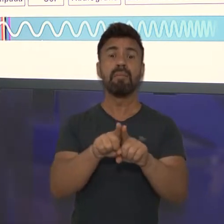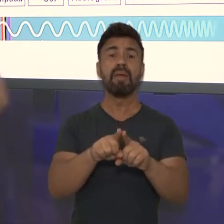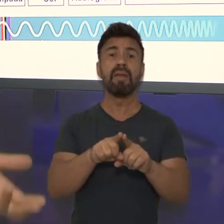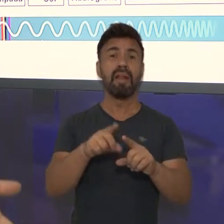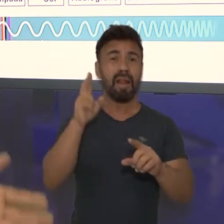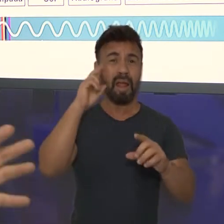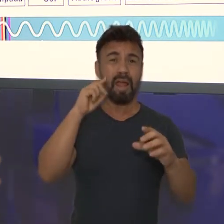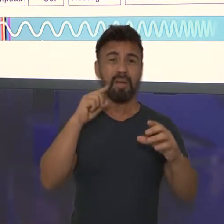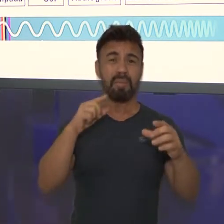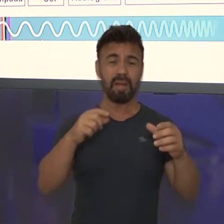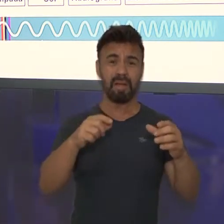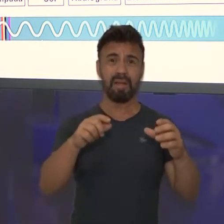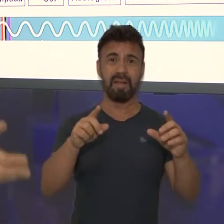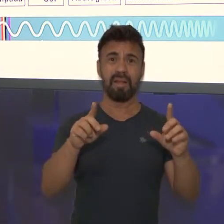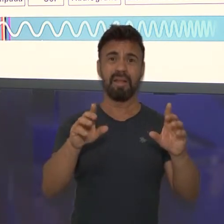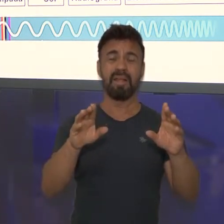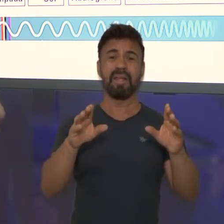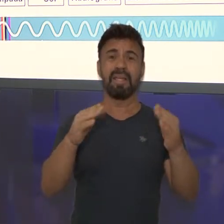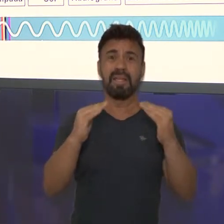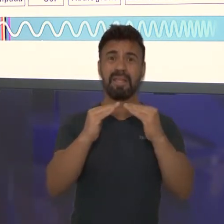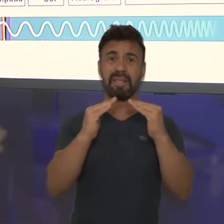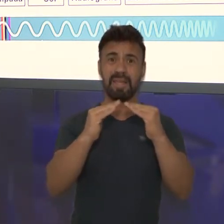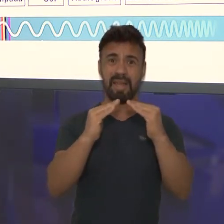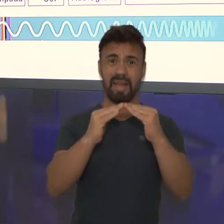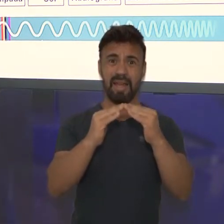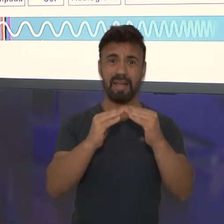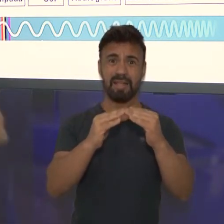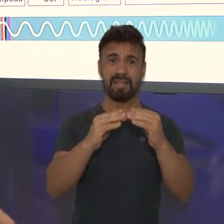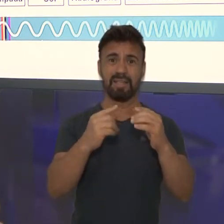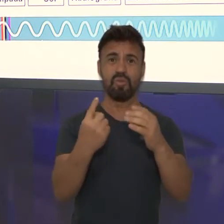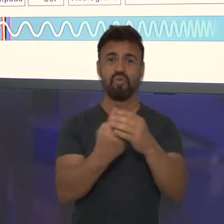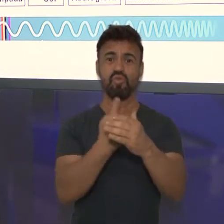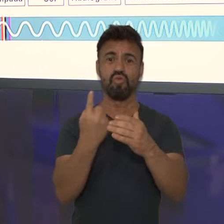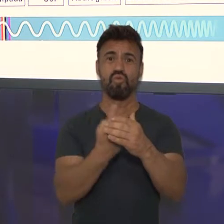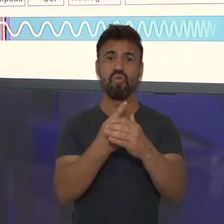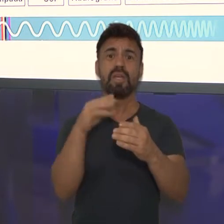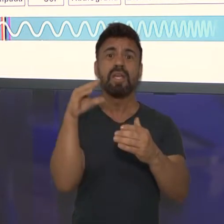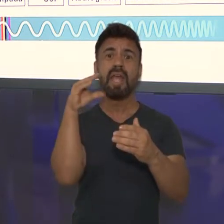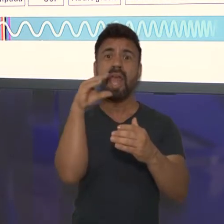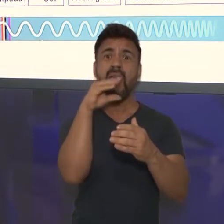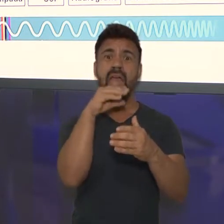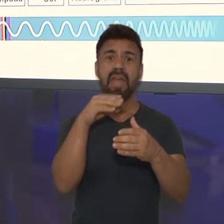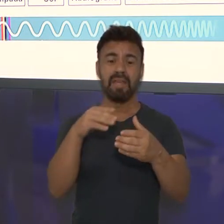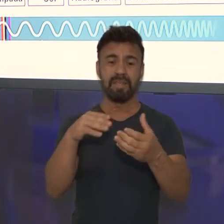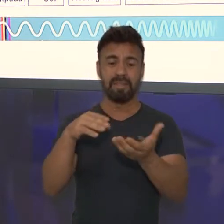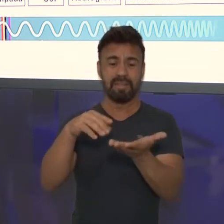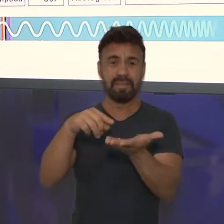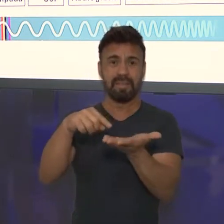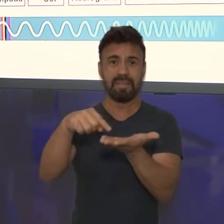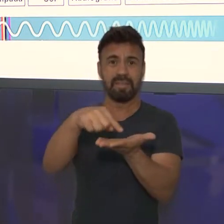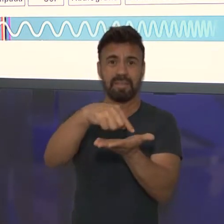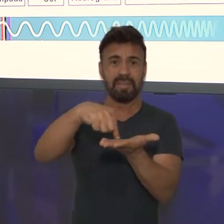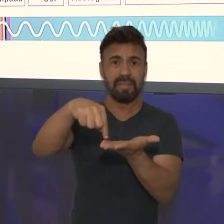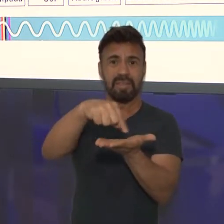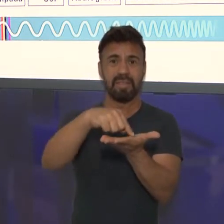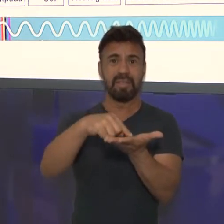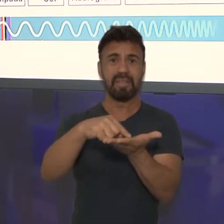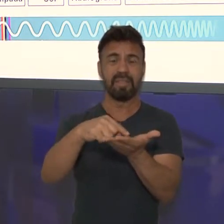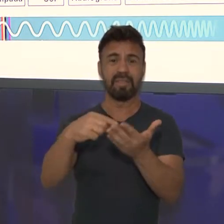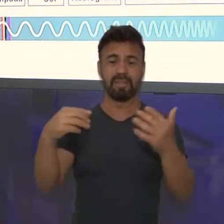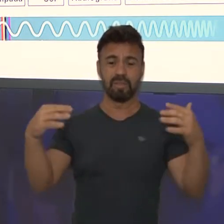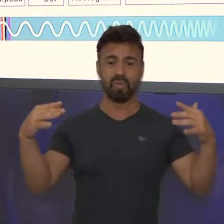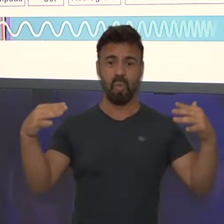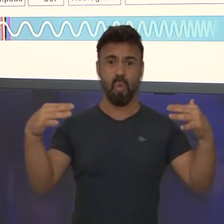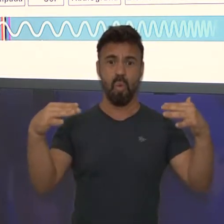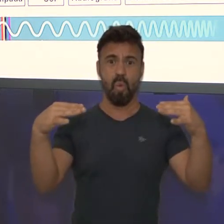micro-ondas que a gente usa para cozinhar, para esquentar alguma comida, né? Isso porque as ondas micro-ondas,